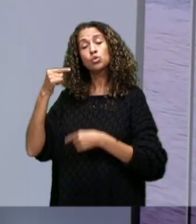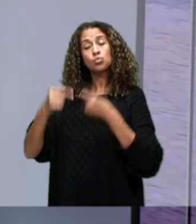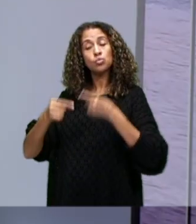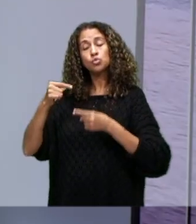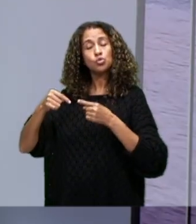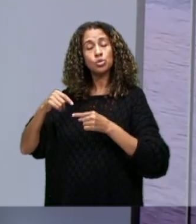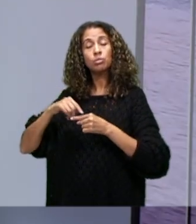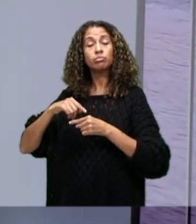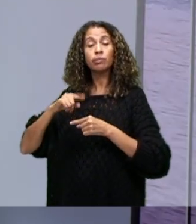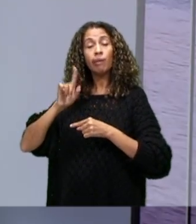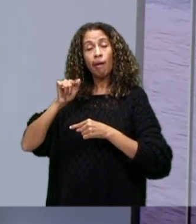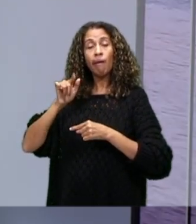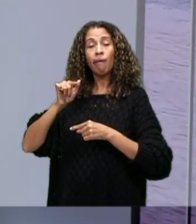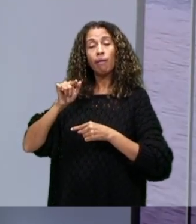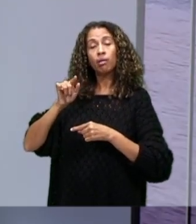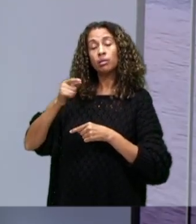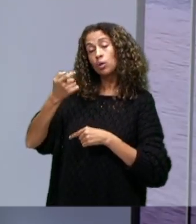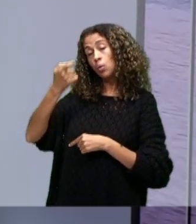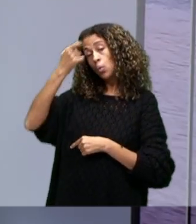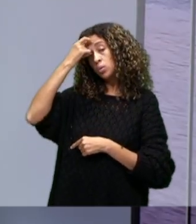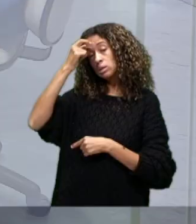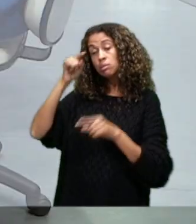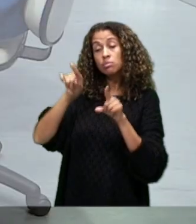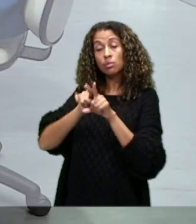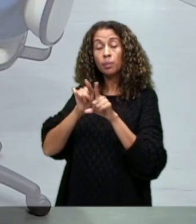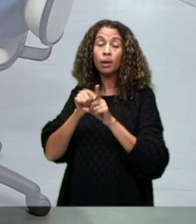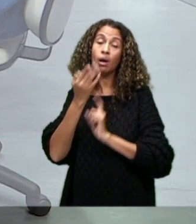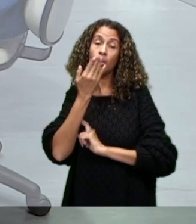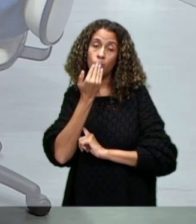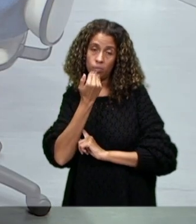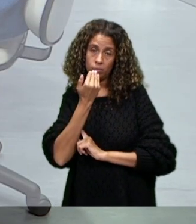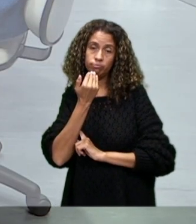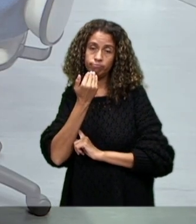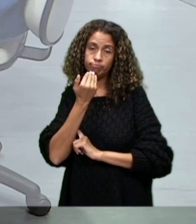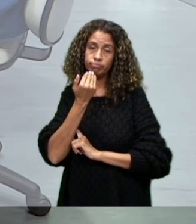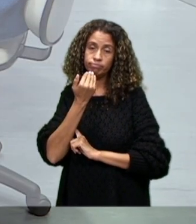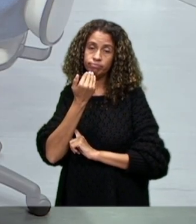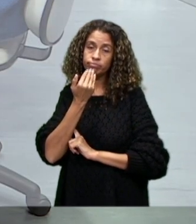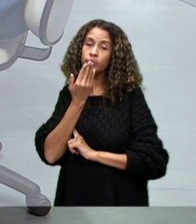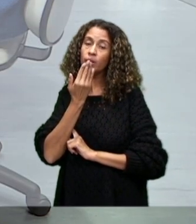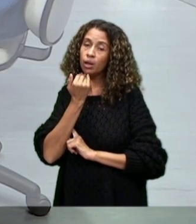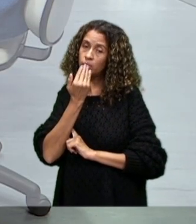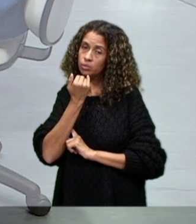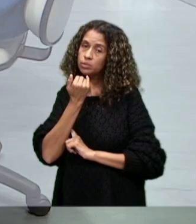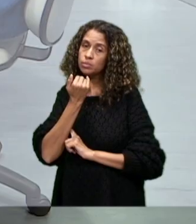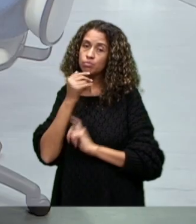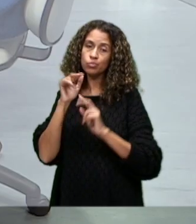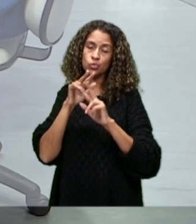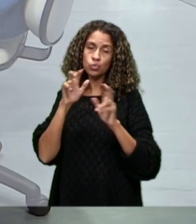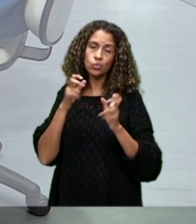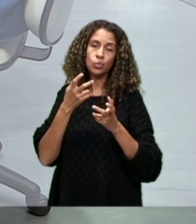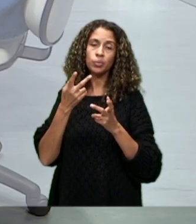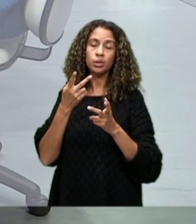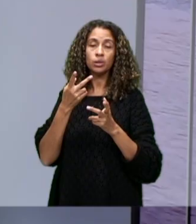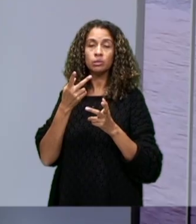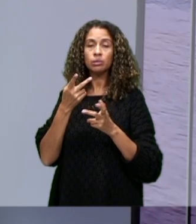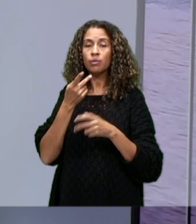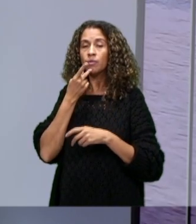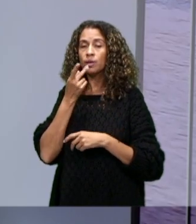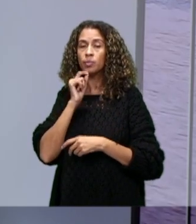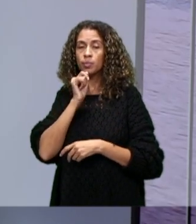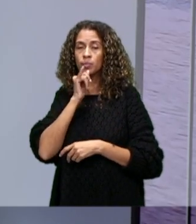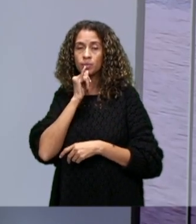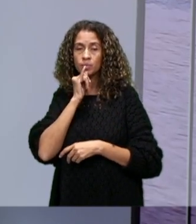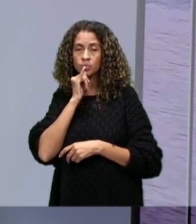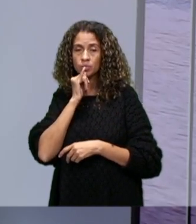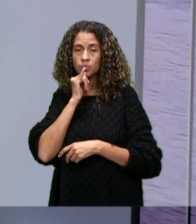não só de produtos, mas também da questão da alimentação, né? Uma questão aí da pegada quando a gente fala de